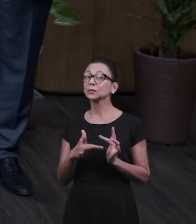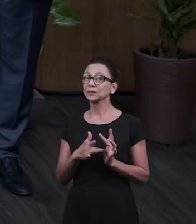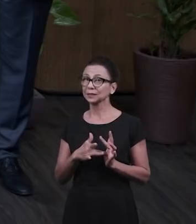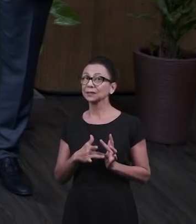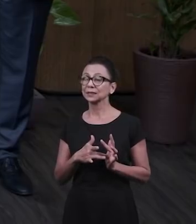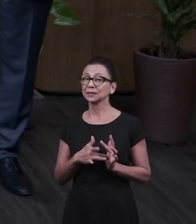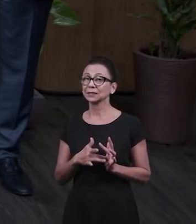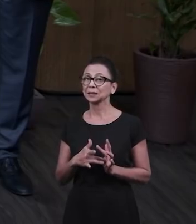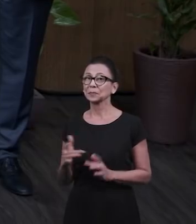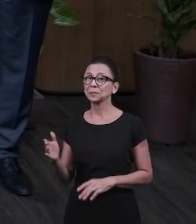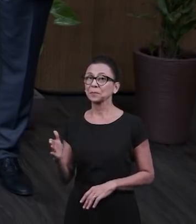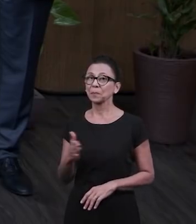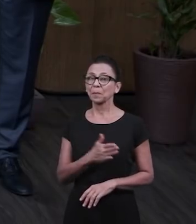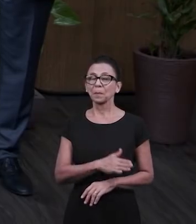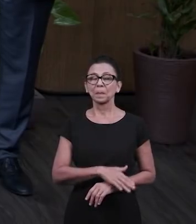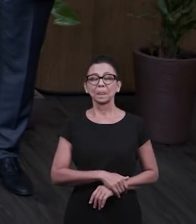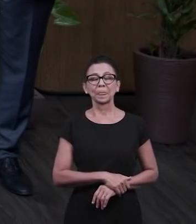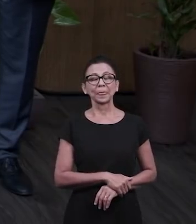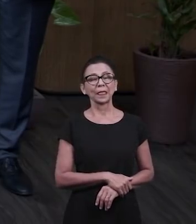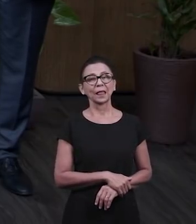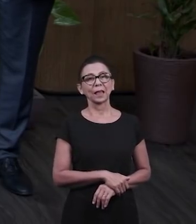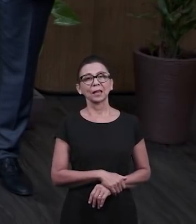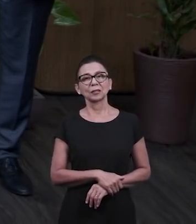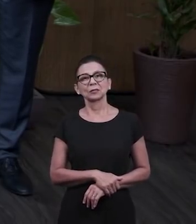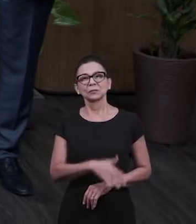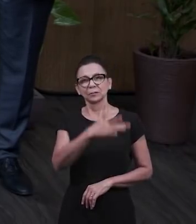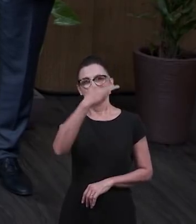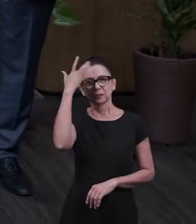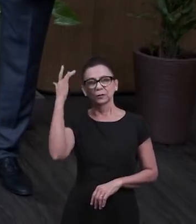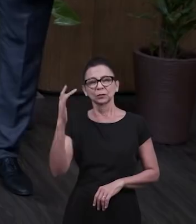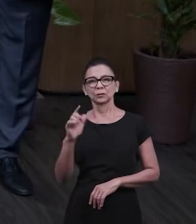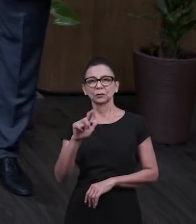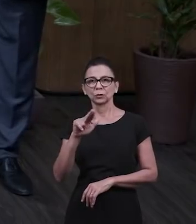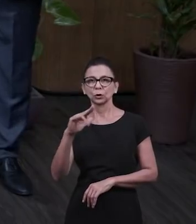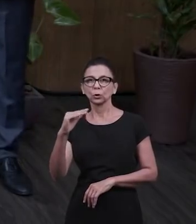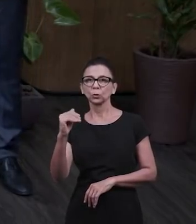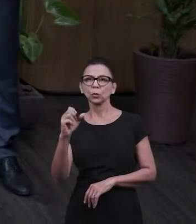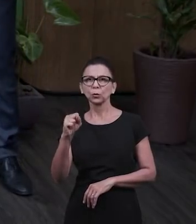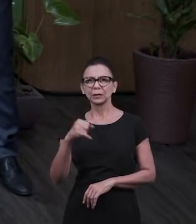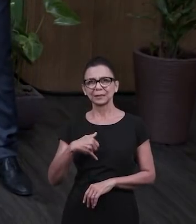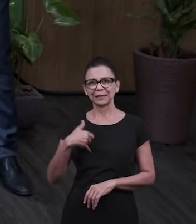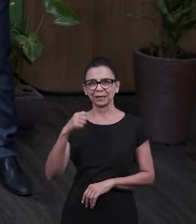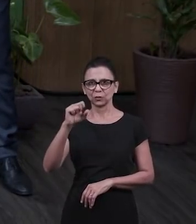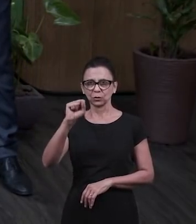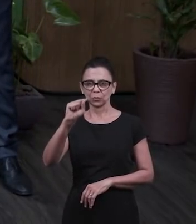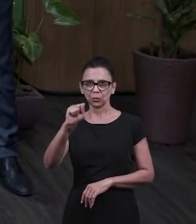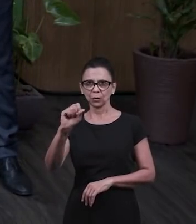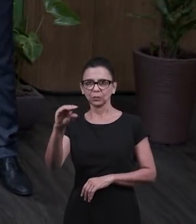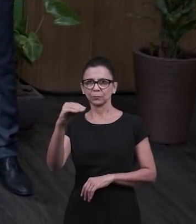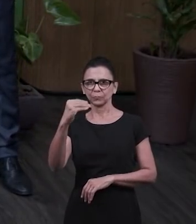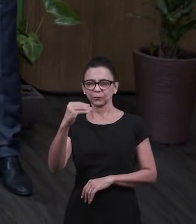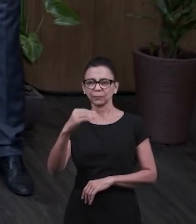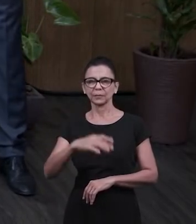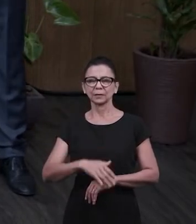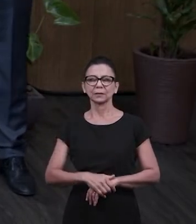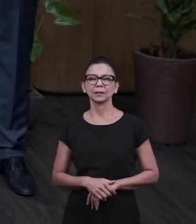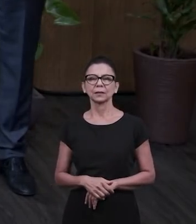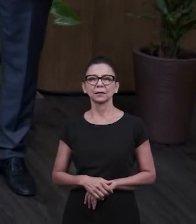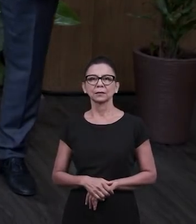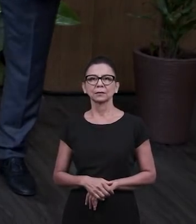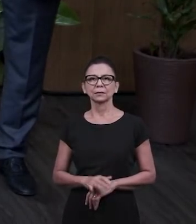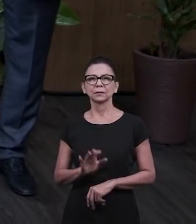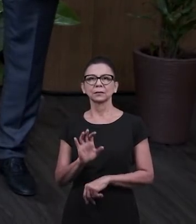de Lucas Mafra de Castro Alves, de 8 anos, Que bênção! de Belo Horizonte, Minas